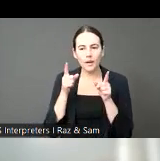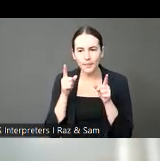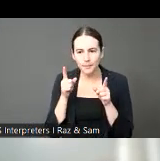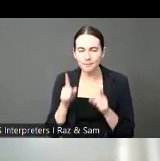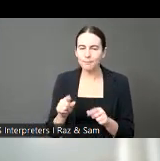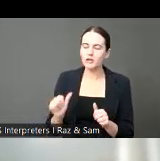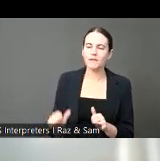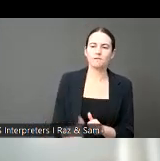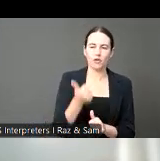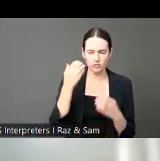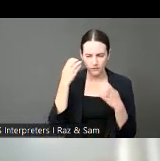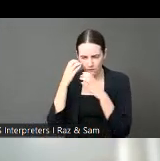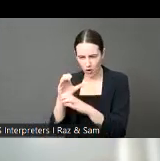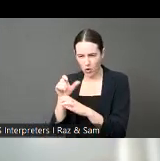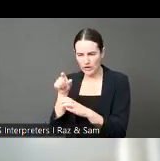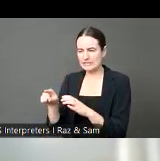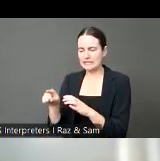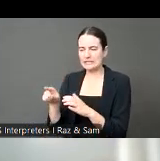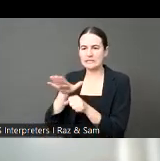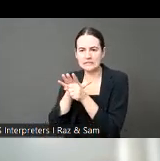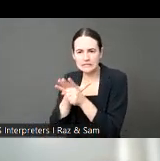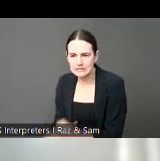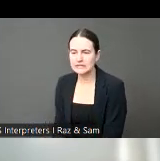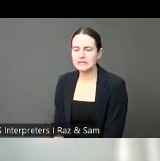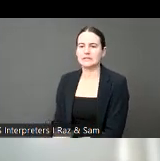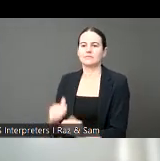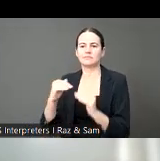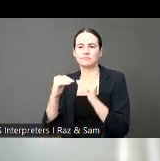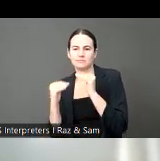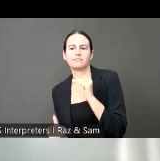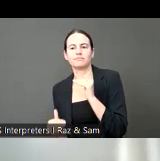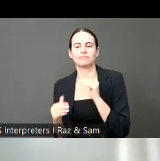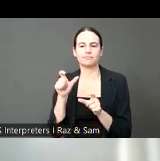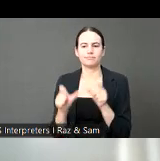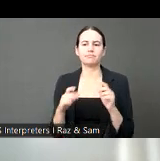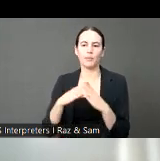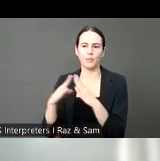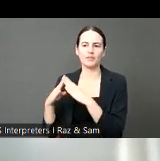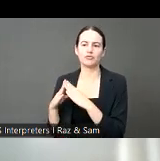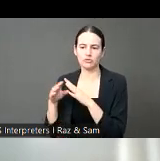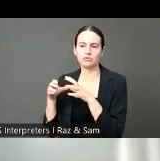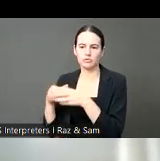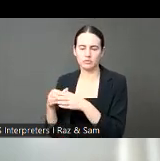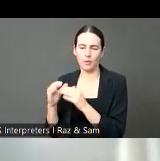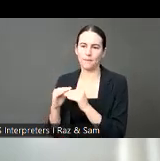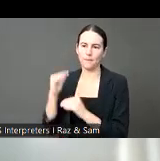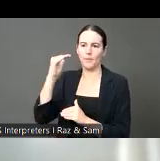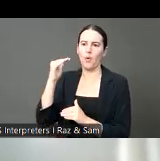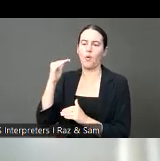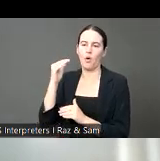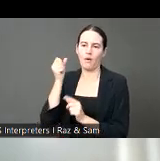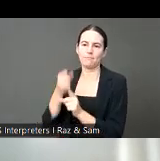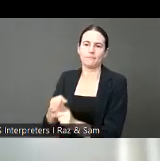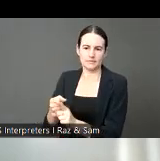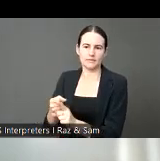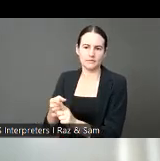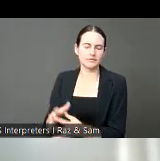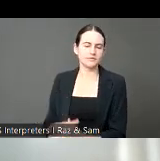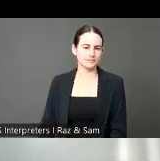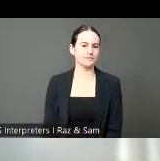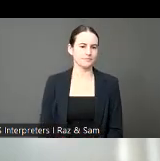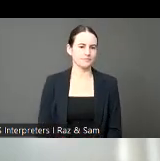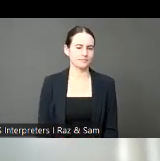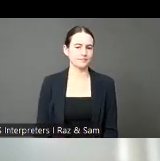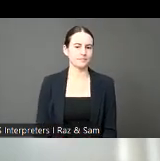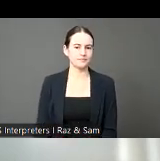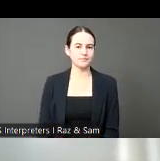dessas doenças determinadas socialmente. E para isso, a articulação interministerial entre os diversos ministérios é essencial, além